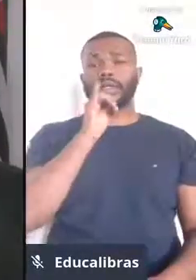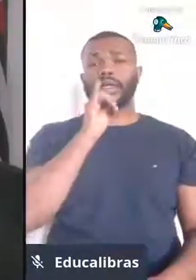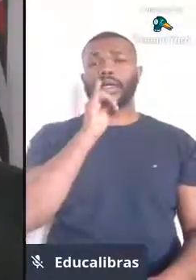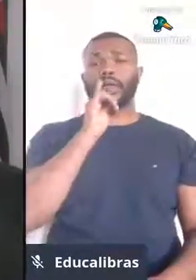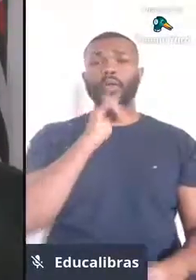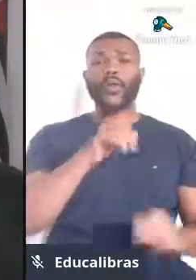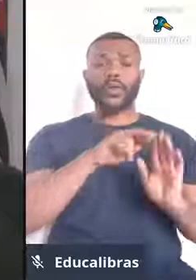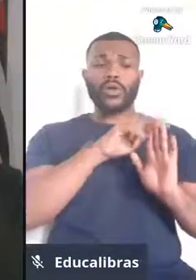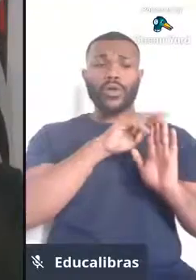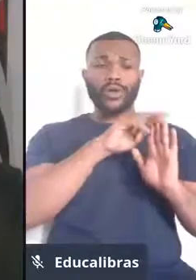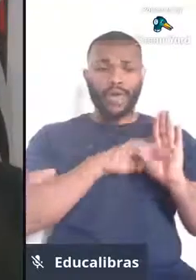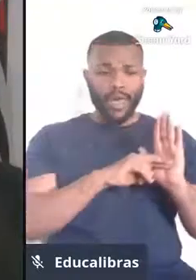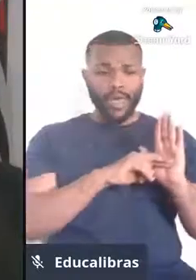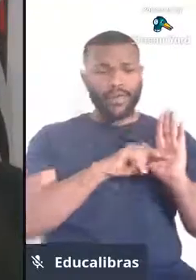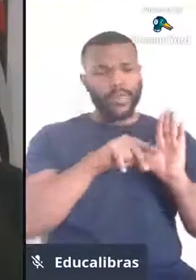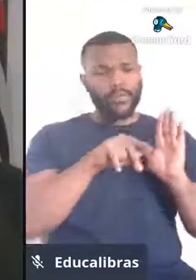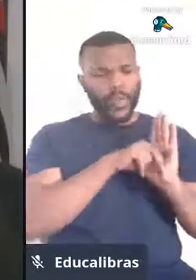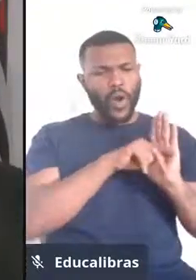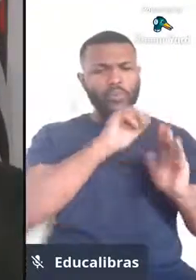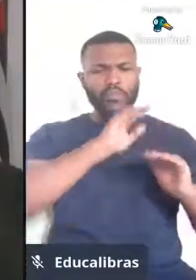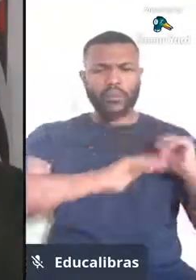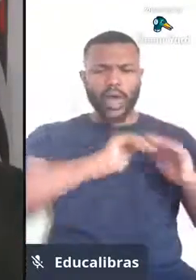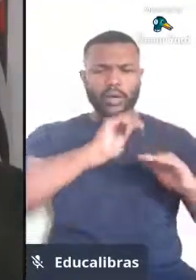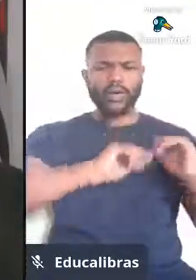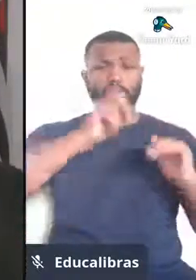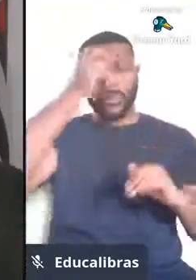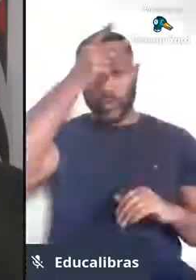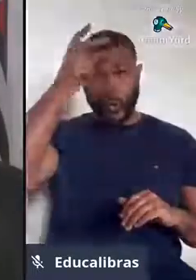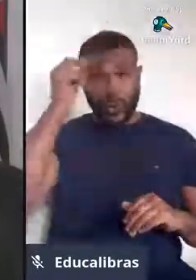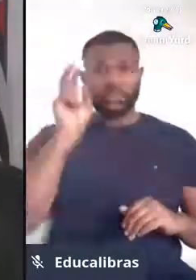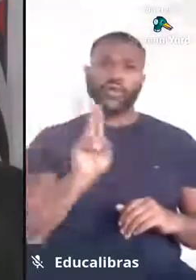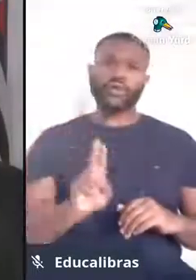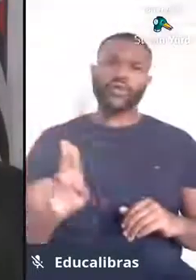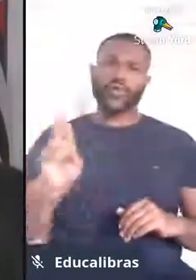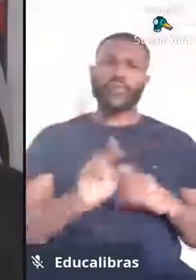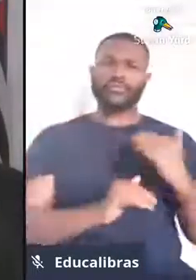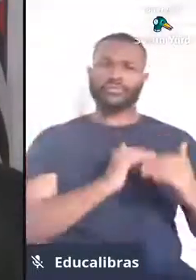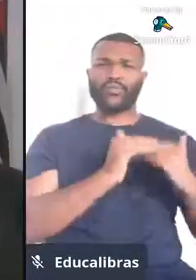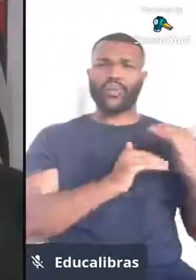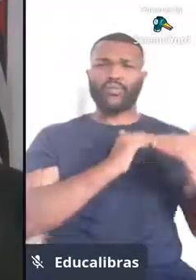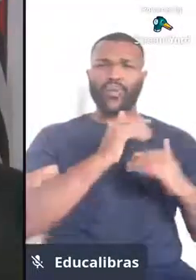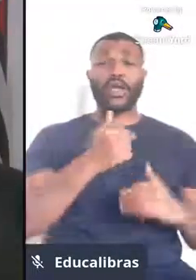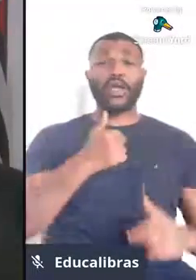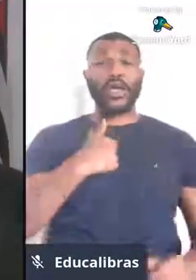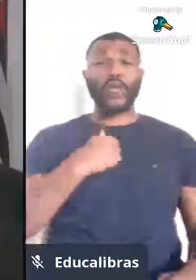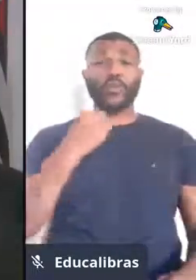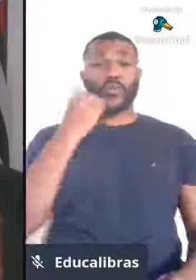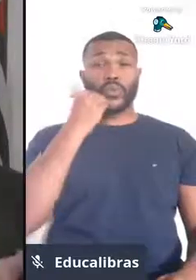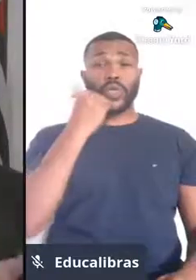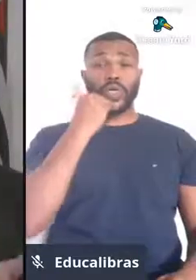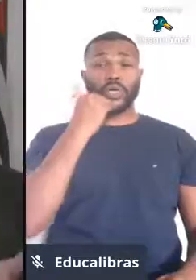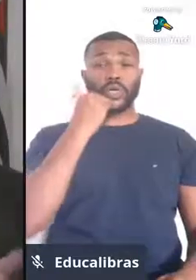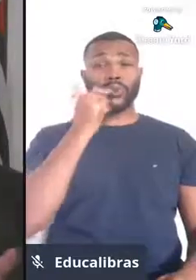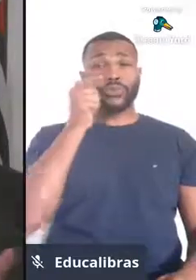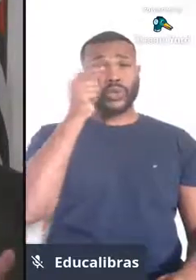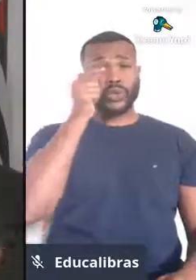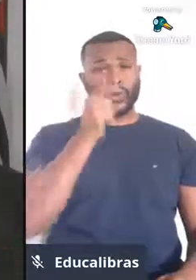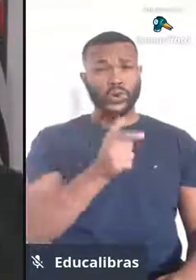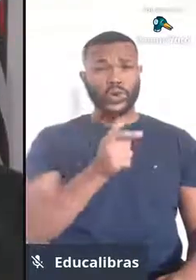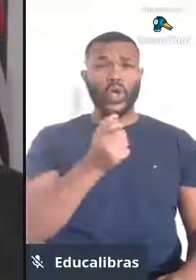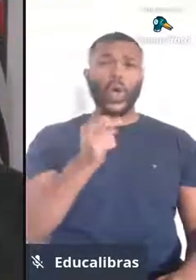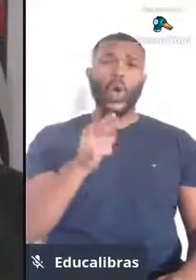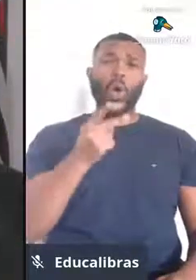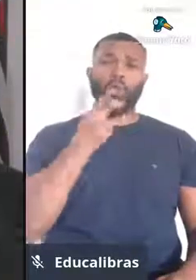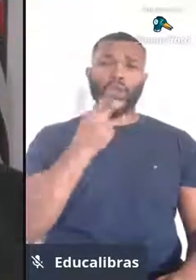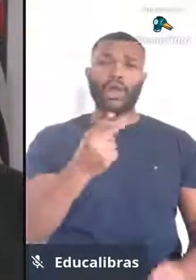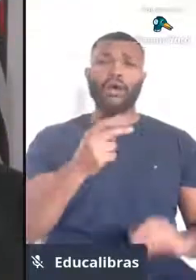que a gente tem desenvolvido aqui. Quando eu tive a oportunidade de assistir, ou até de falar sobre as políticas